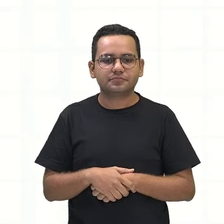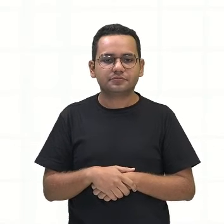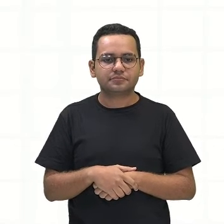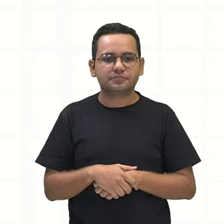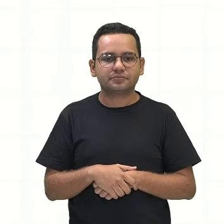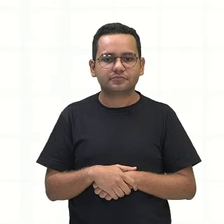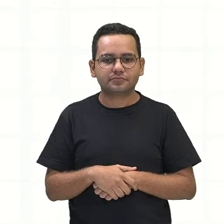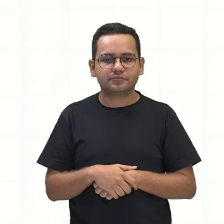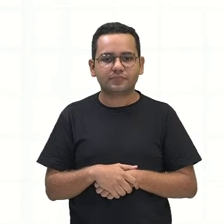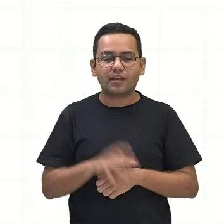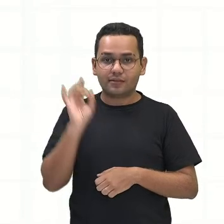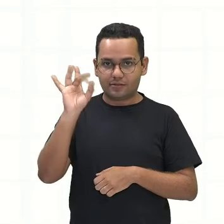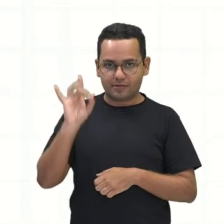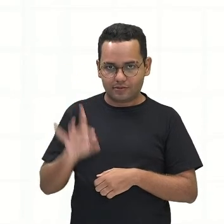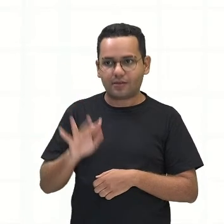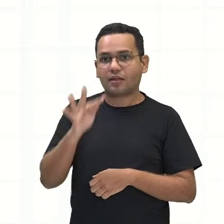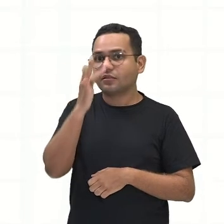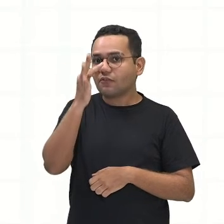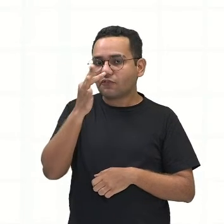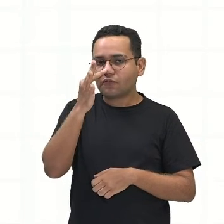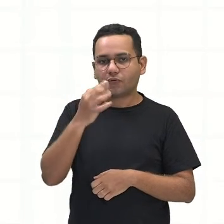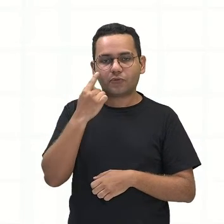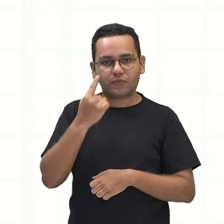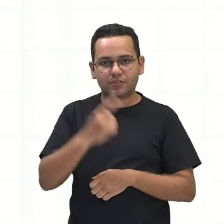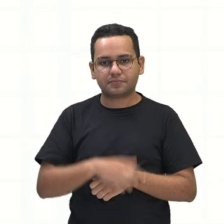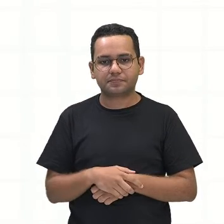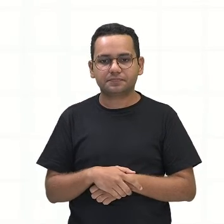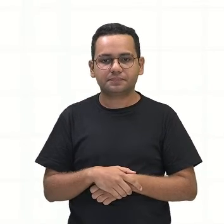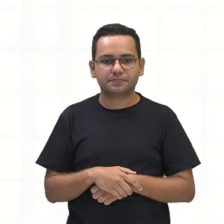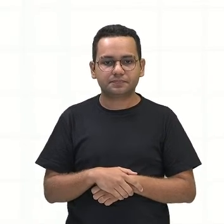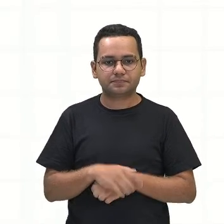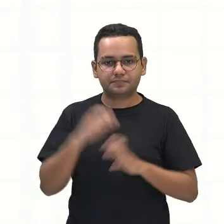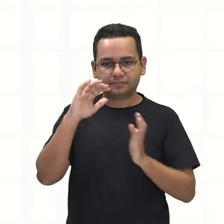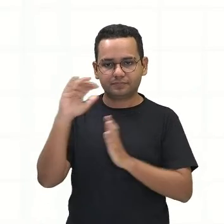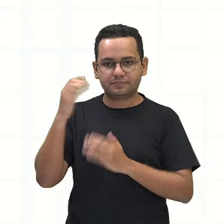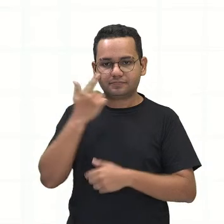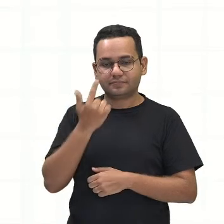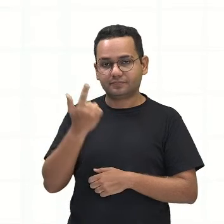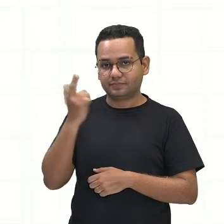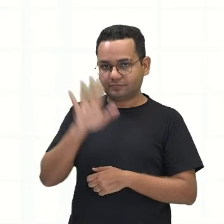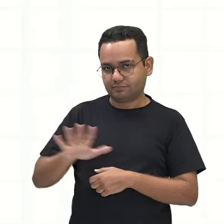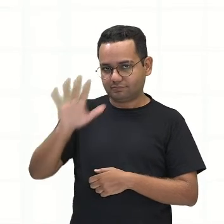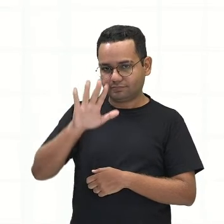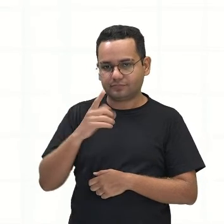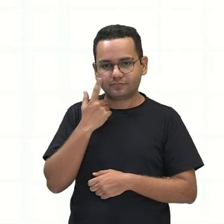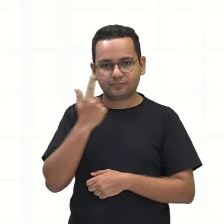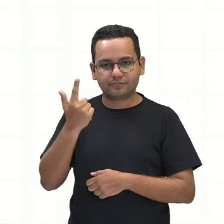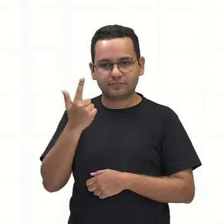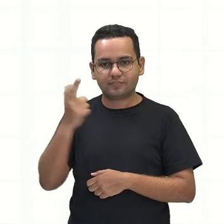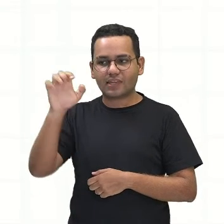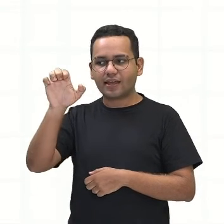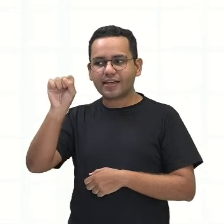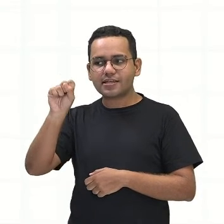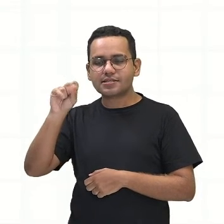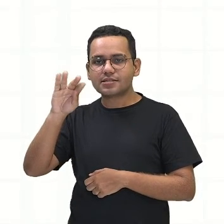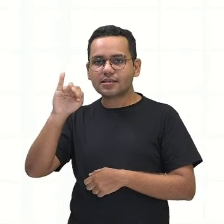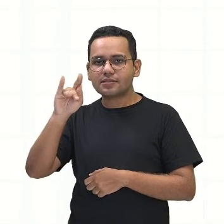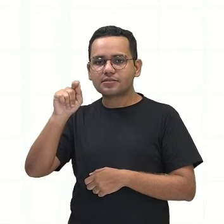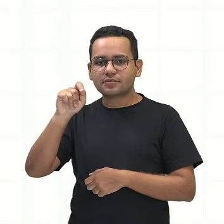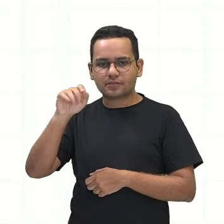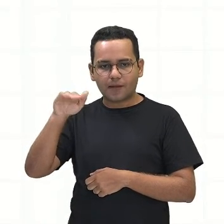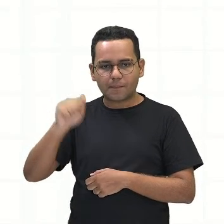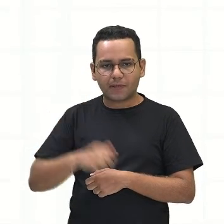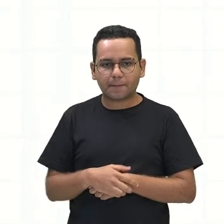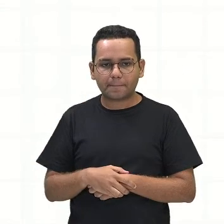das partes da flor, em que estão representados aí os estames, e os estames eles já são formados